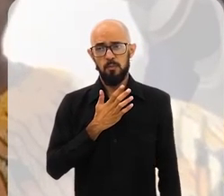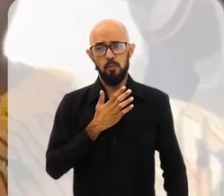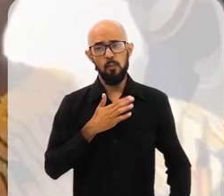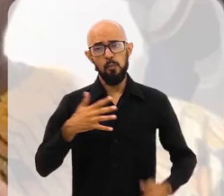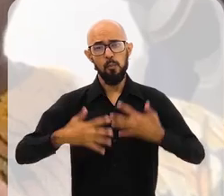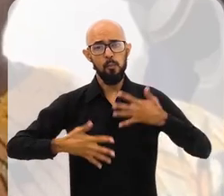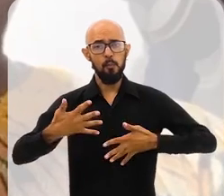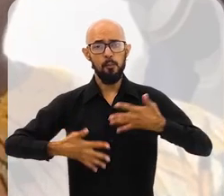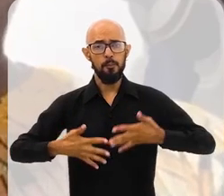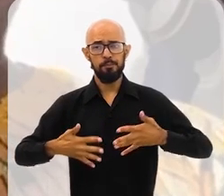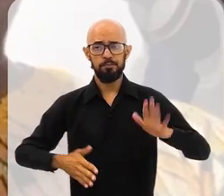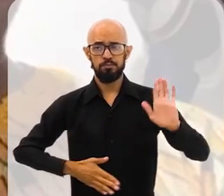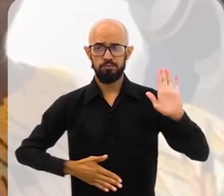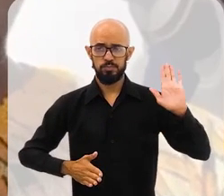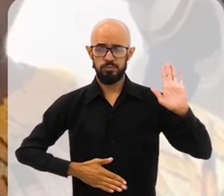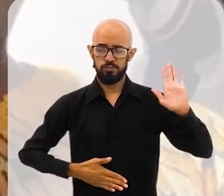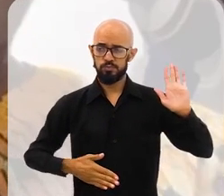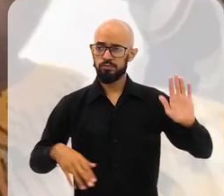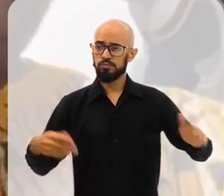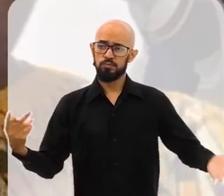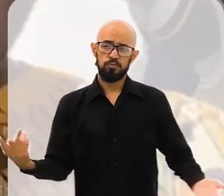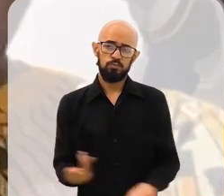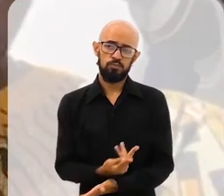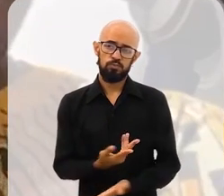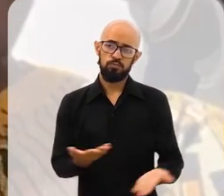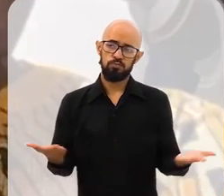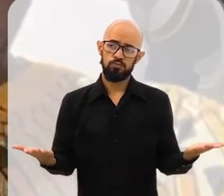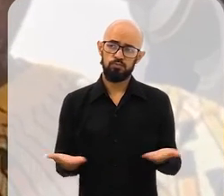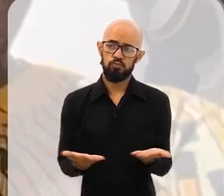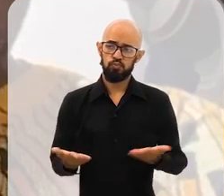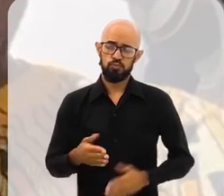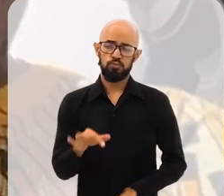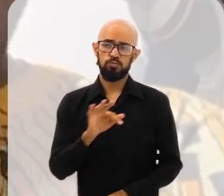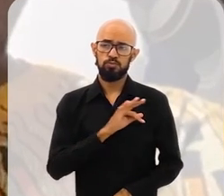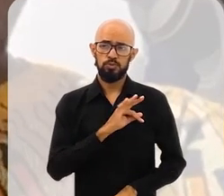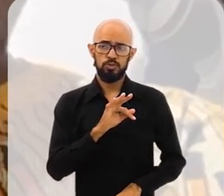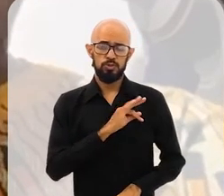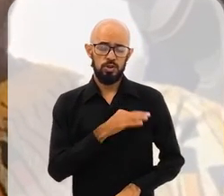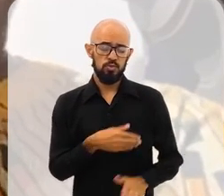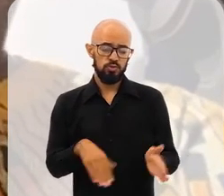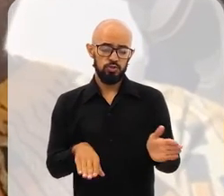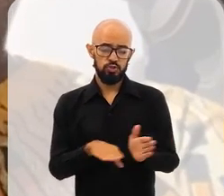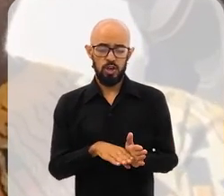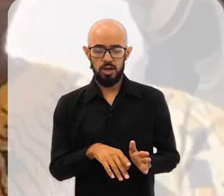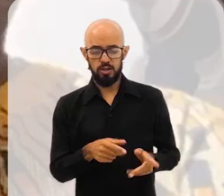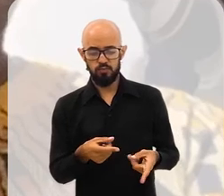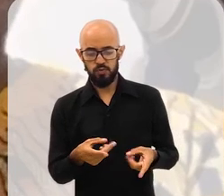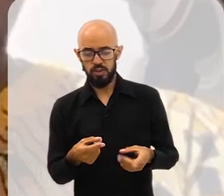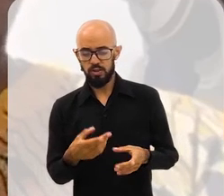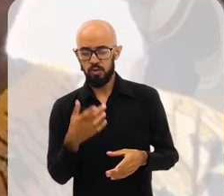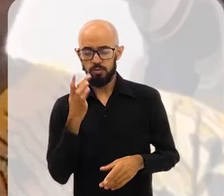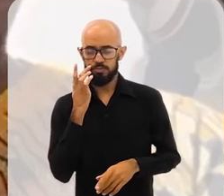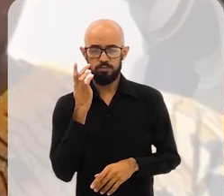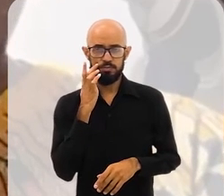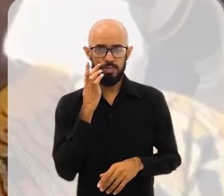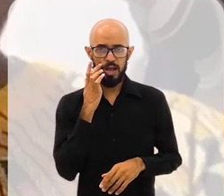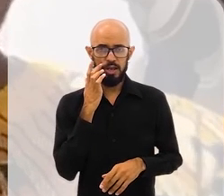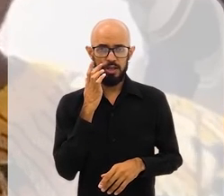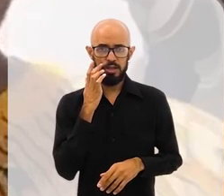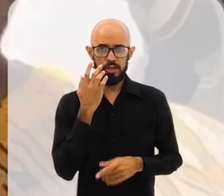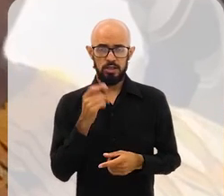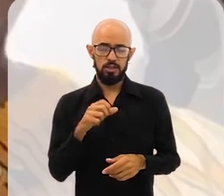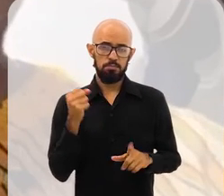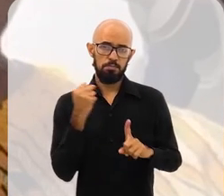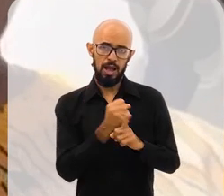é confundido com bandido a gente hoje vê um policial e em cima de um vendedor de